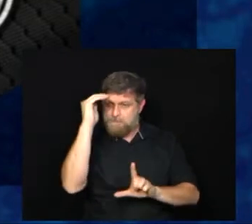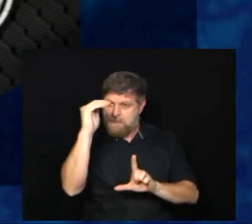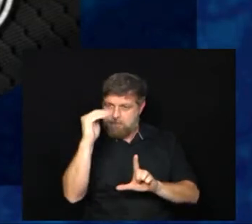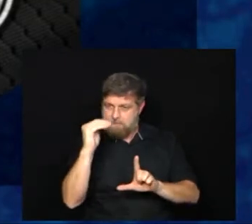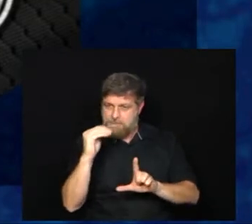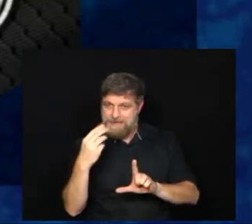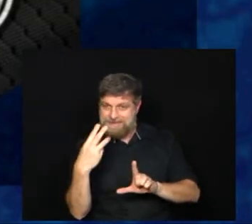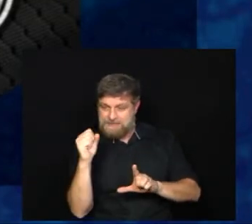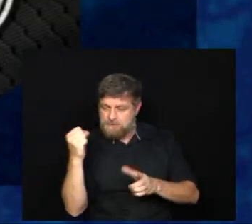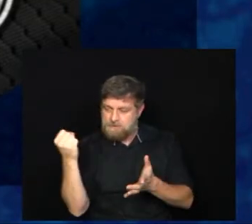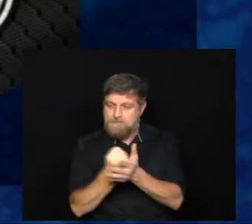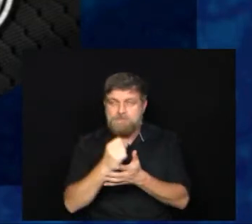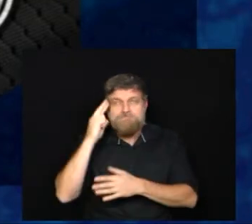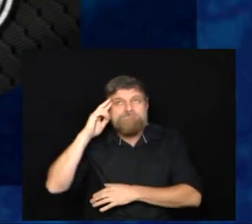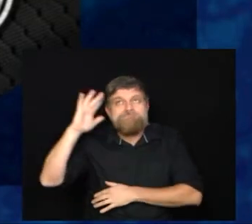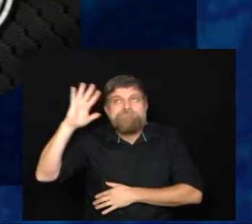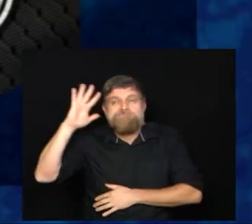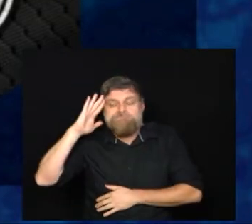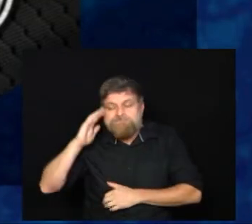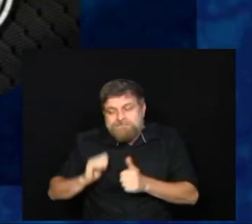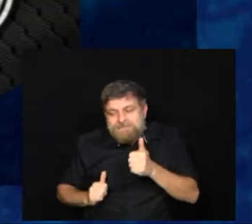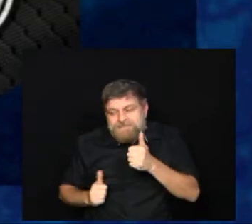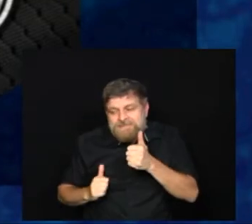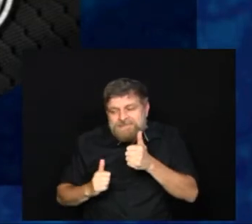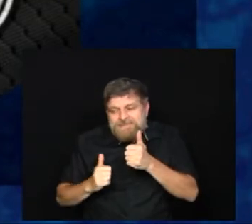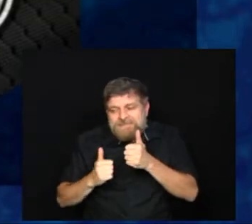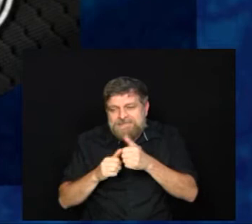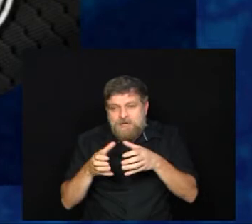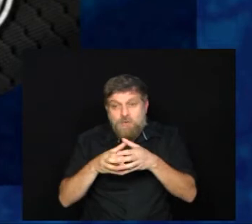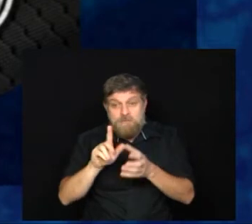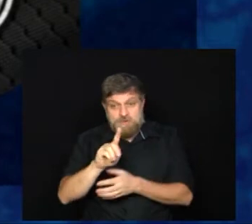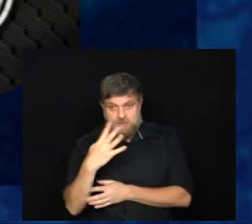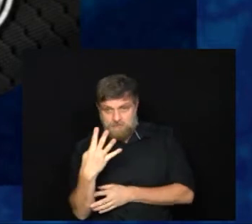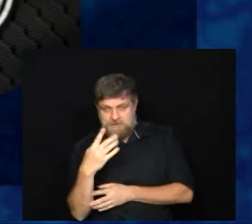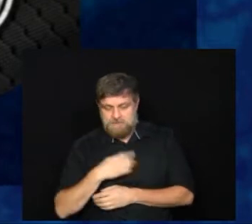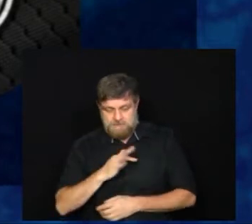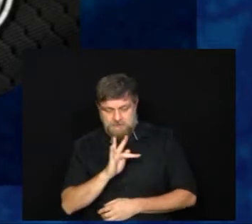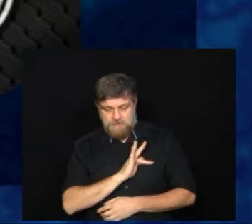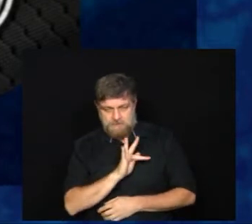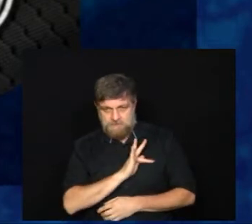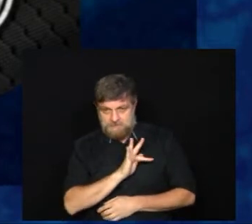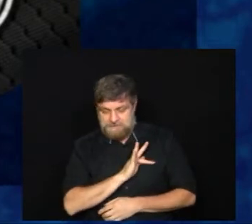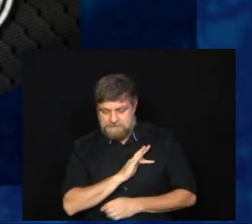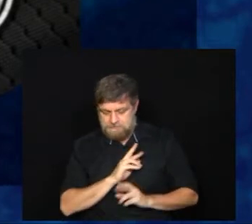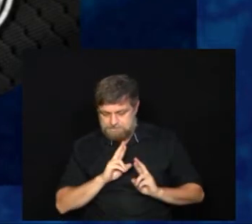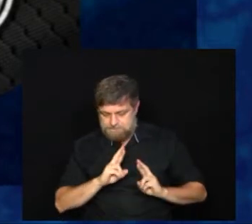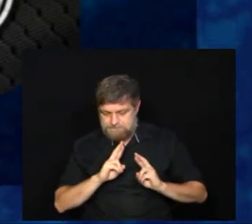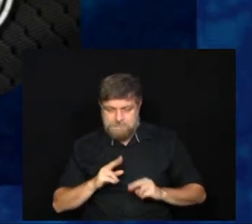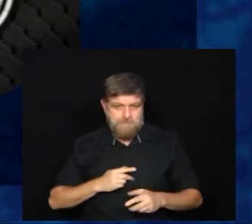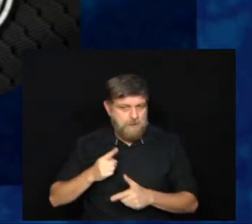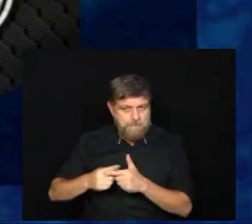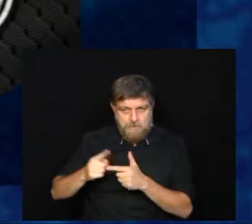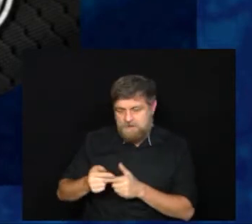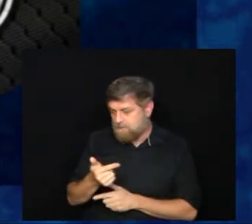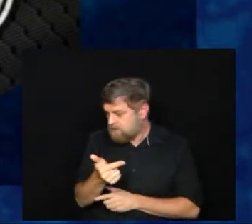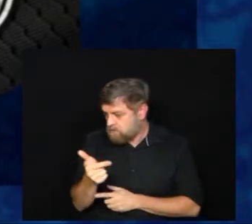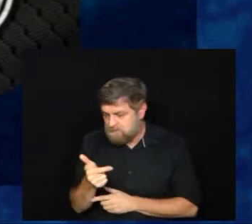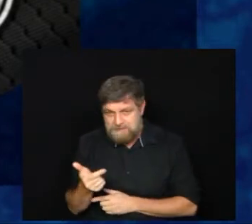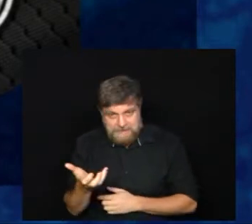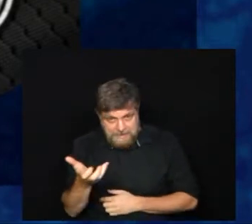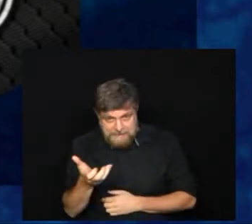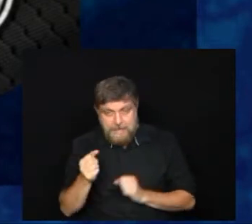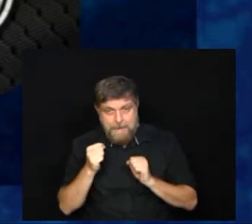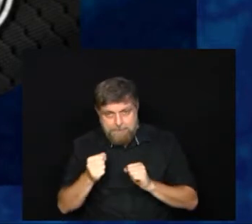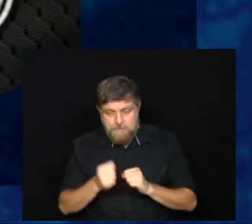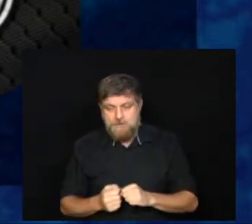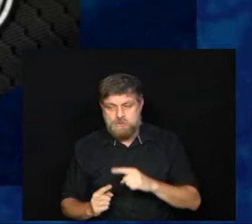38, sonhando com esta aproximação ao G4. O técnico Gilson Kleina também não tem muitos problemas. Se quiser, pode